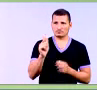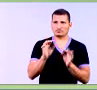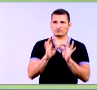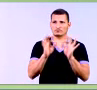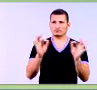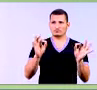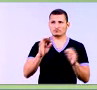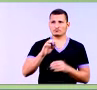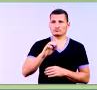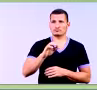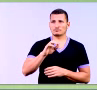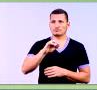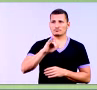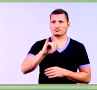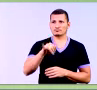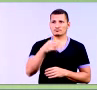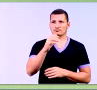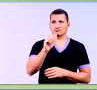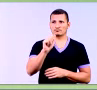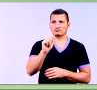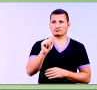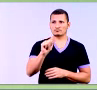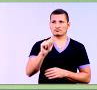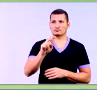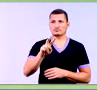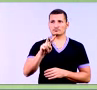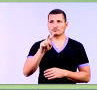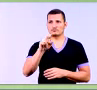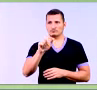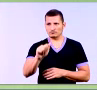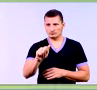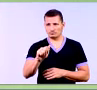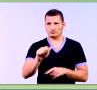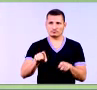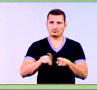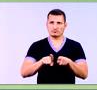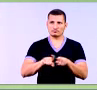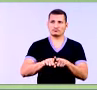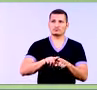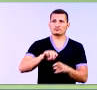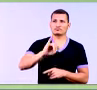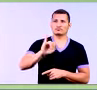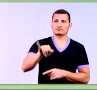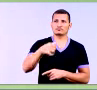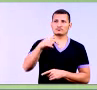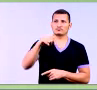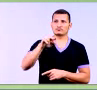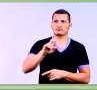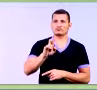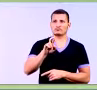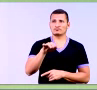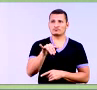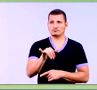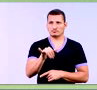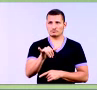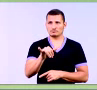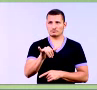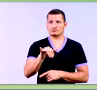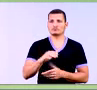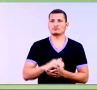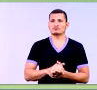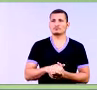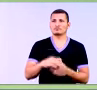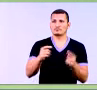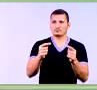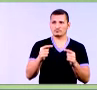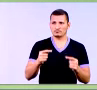arquivo JavaScript, também do jQuery, onde estão as funcionalidades do jQuery. No outro arquivo, no arquivo